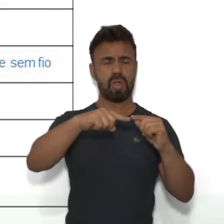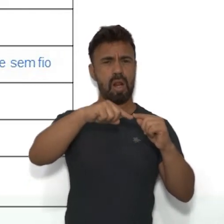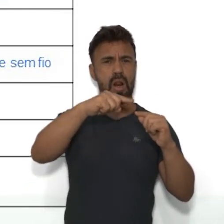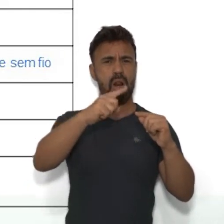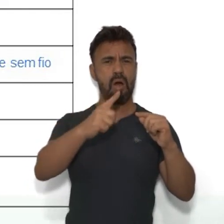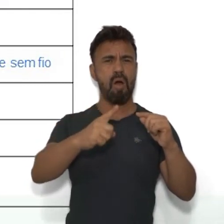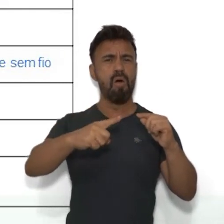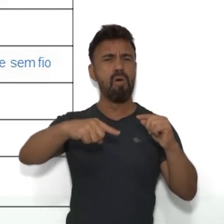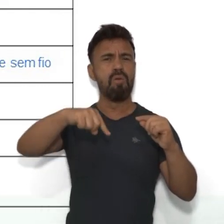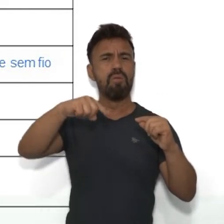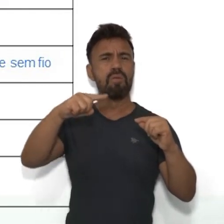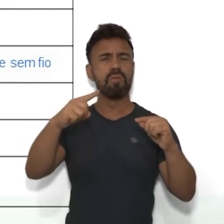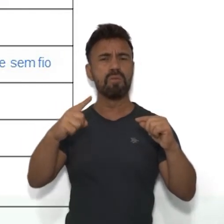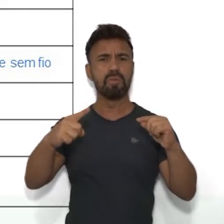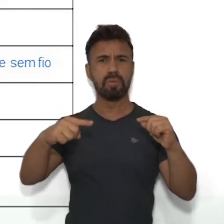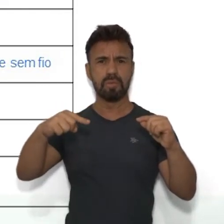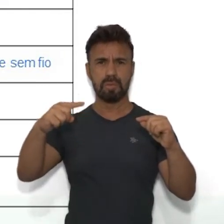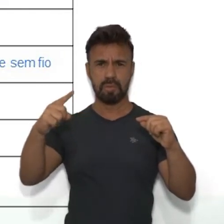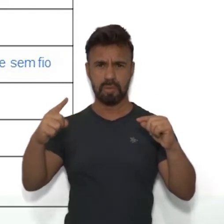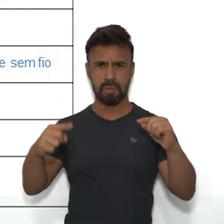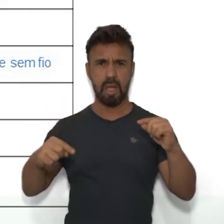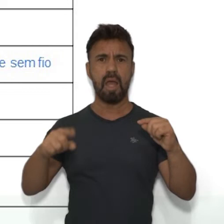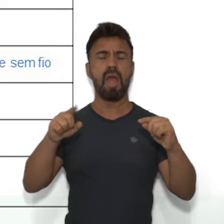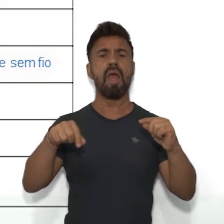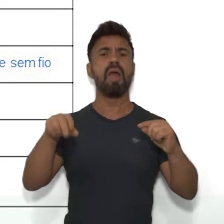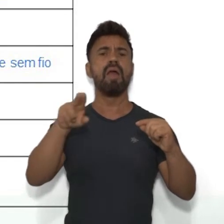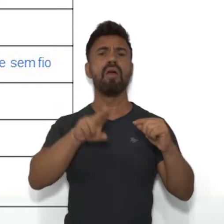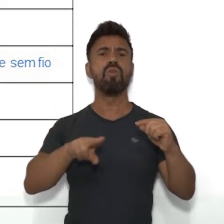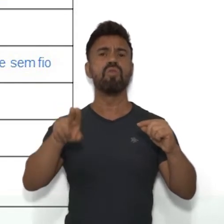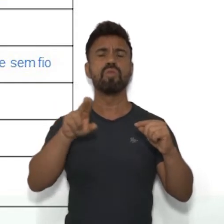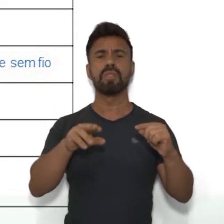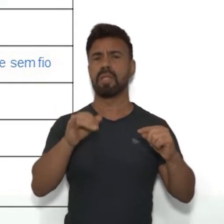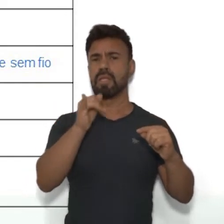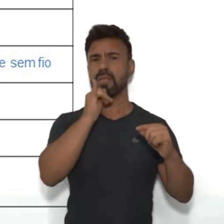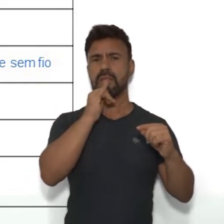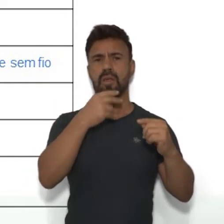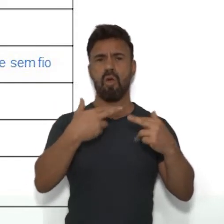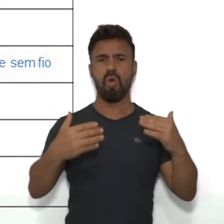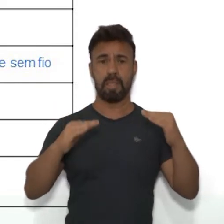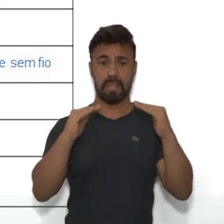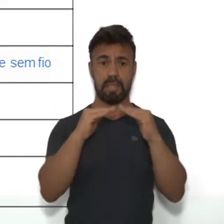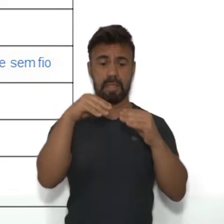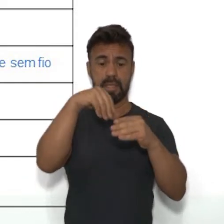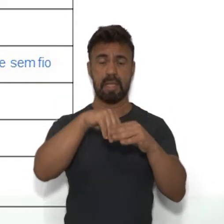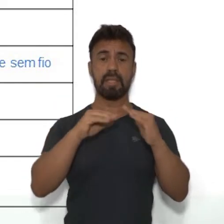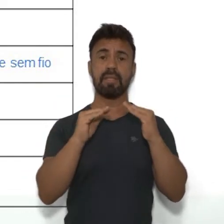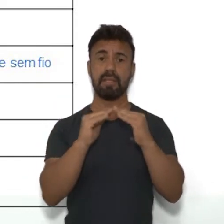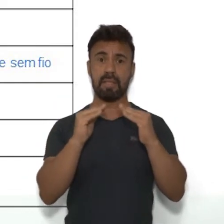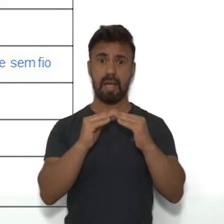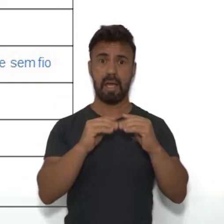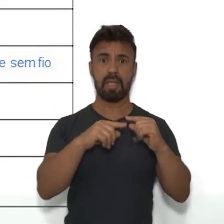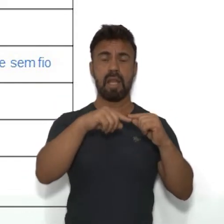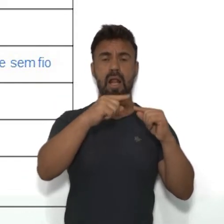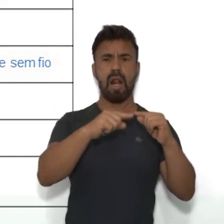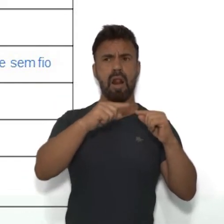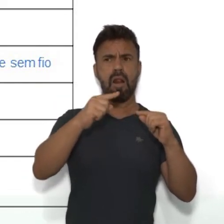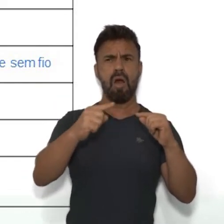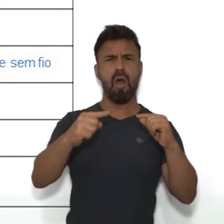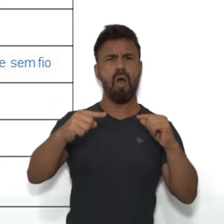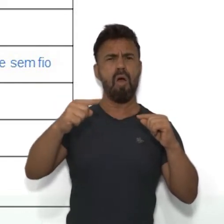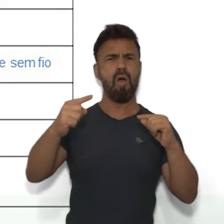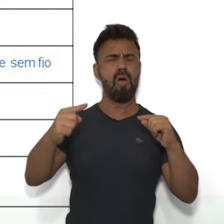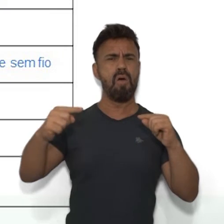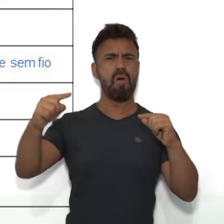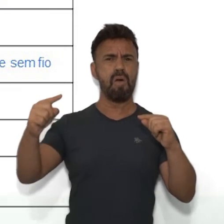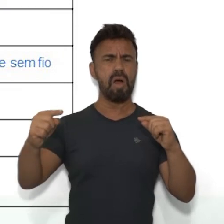longas, elas são utilizadas em linhas de transmissão e utilidades domésticas. As ondas de rádio muito longas, elas são